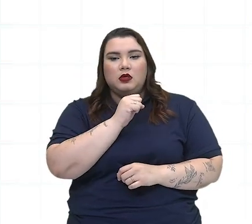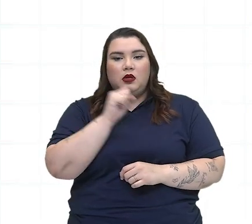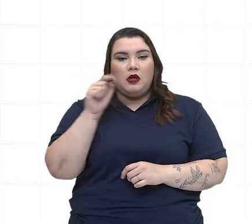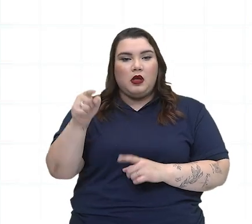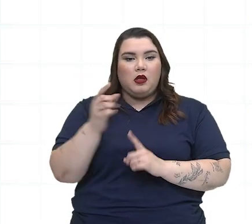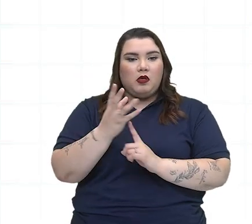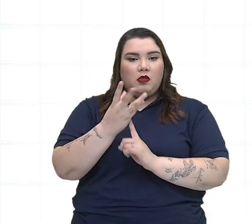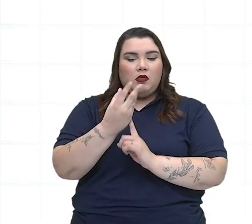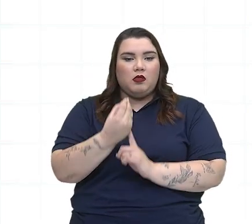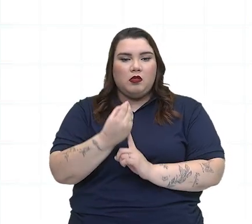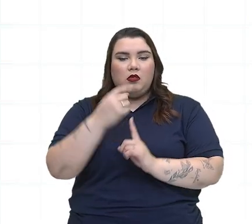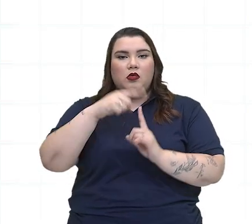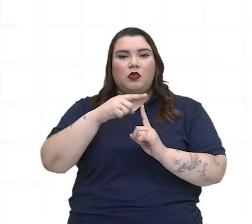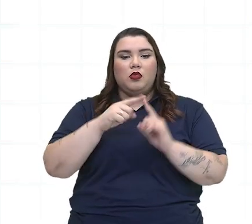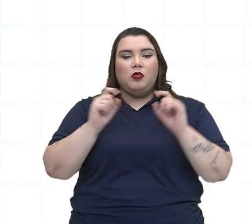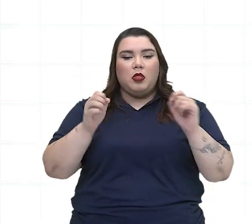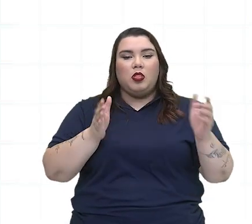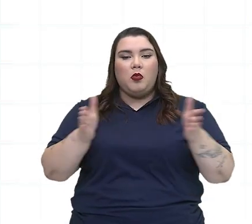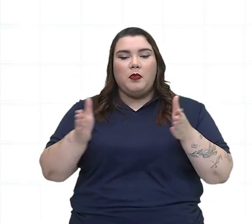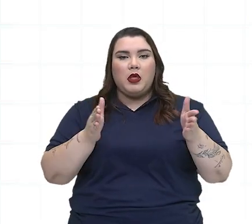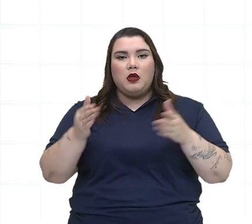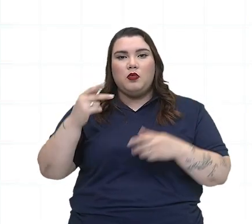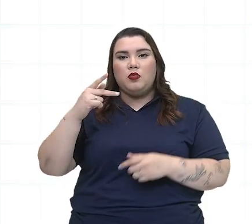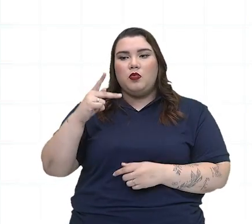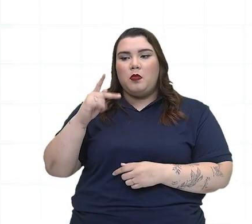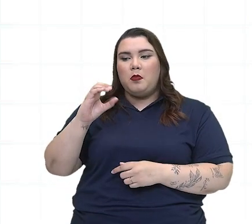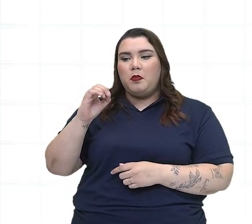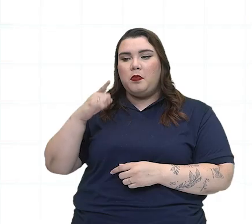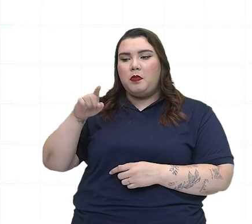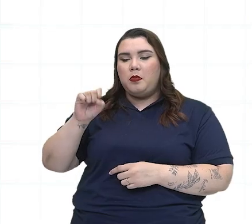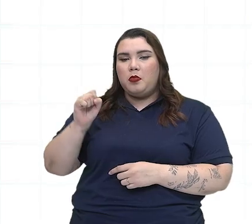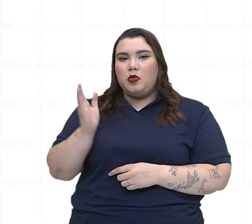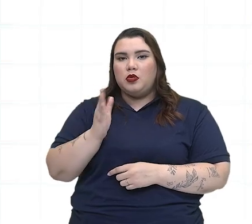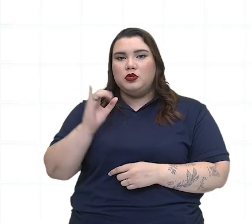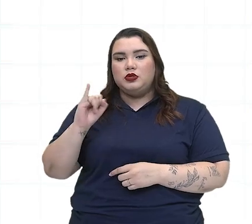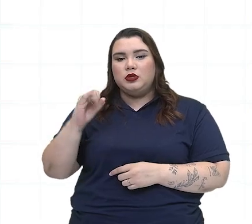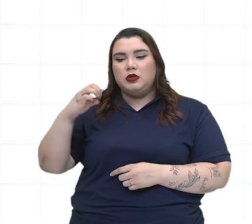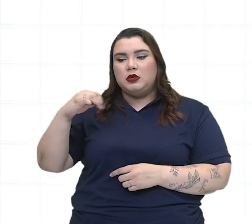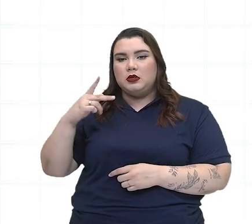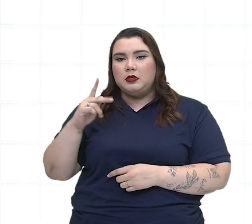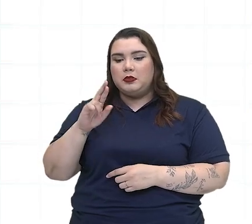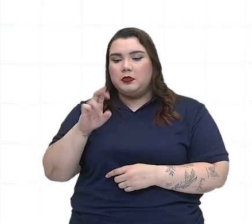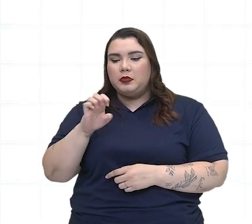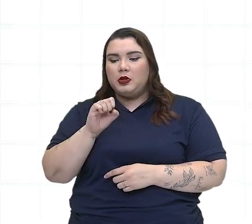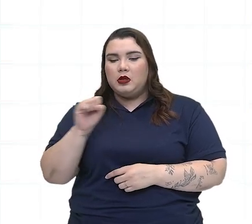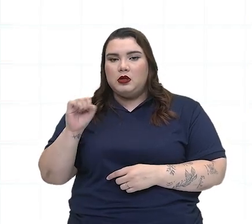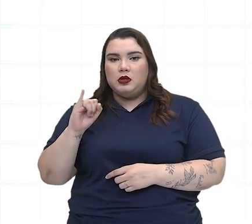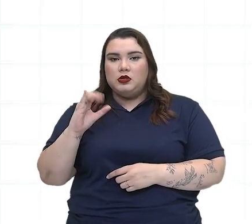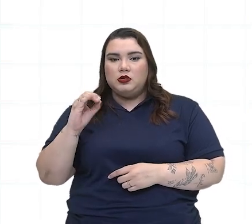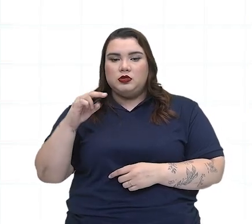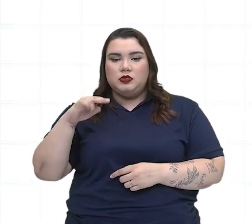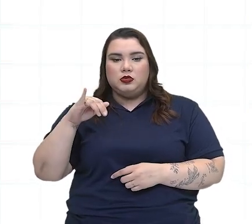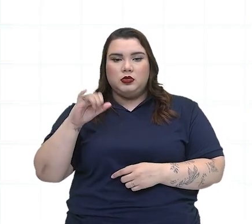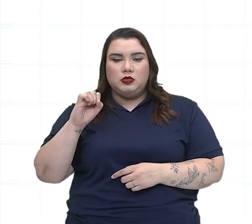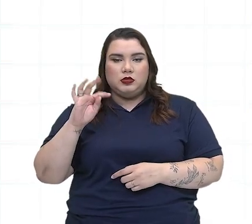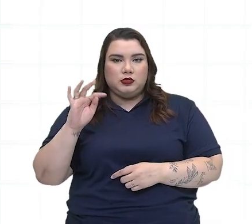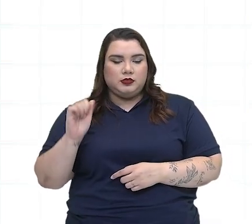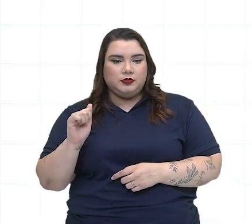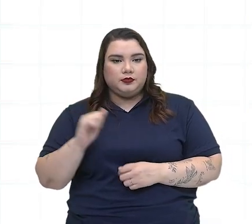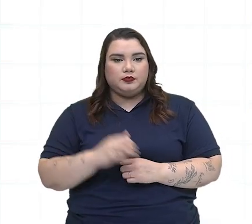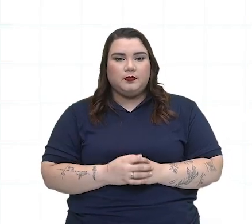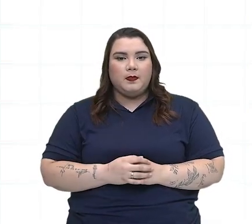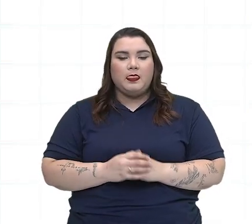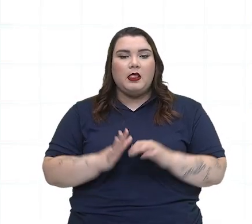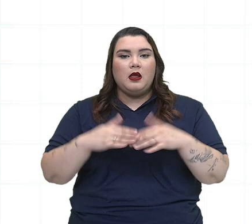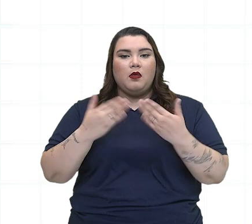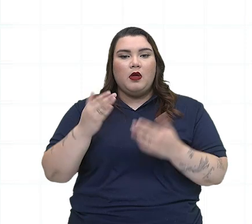um artista pós-impressionista. Então, ele pegou essa técnica lá do movimento impressionista. As espirais são